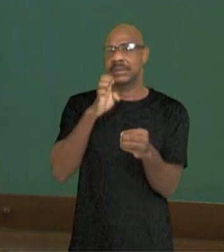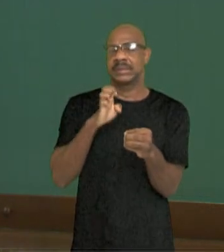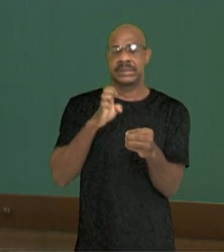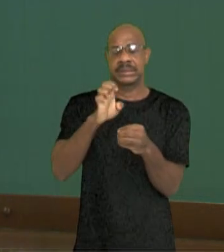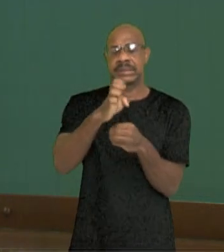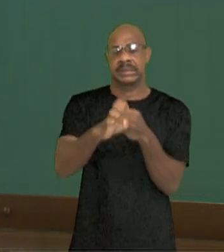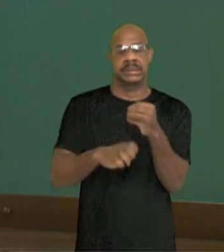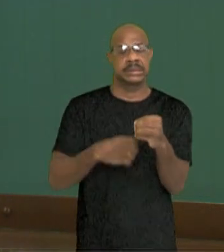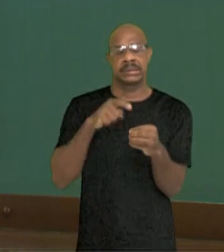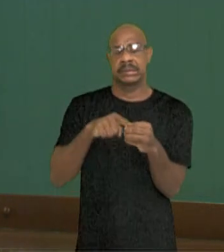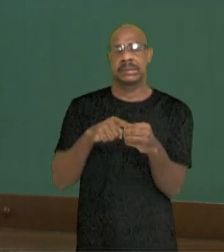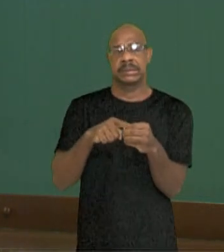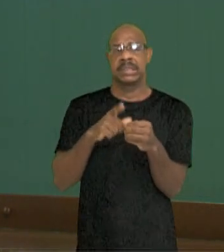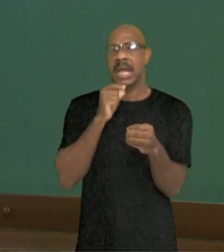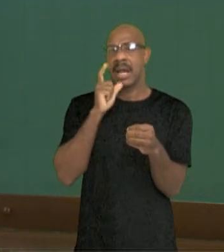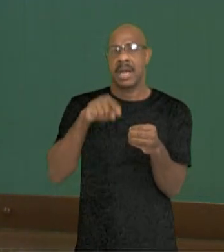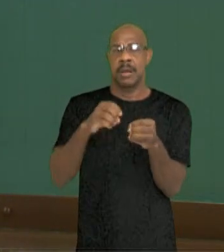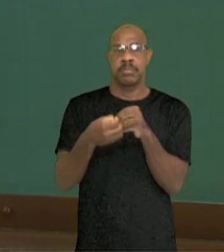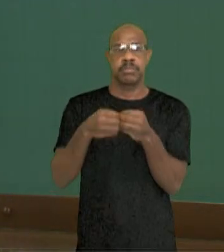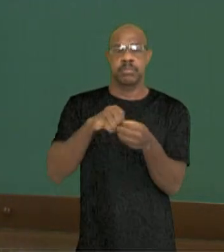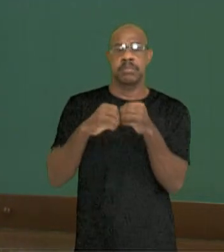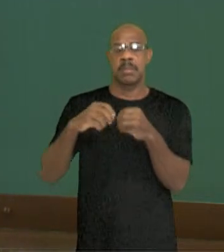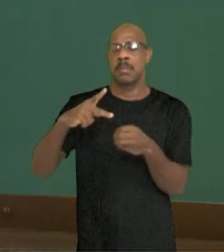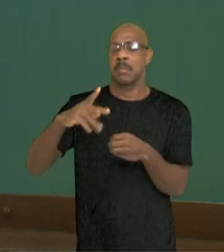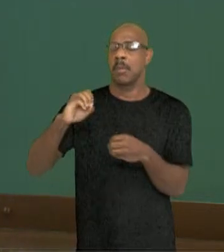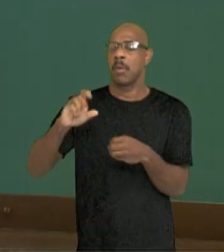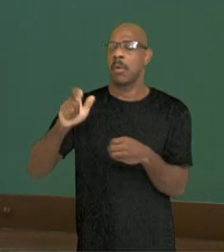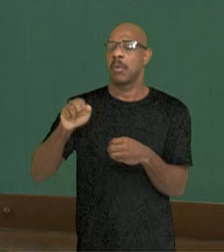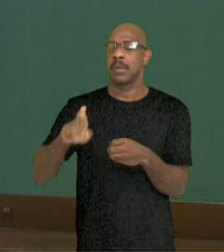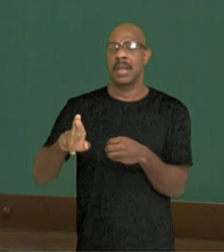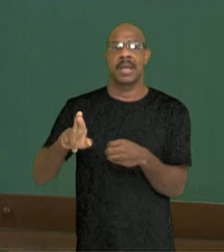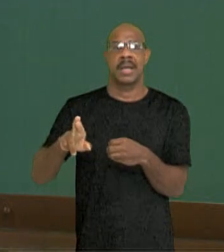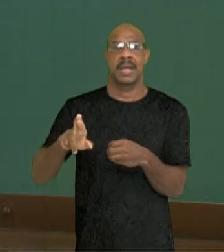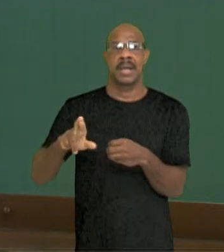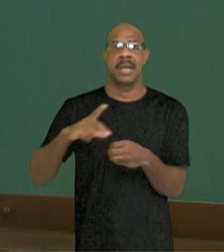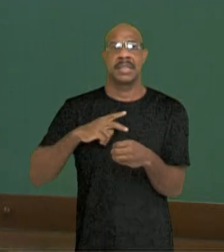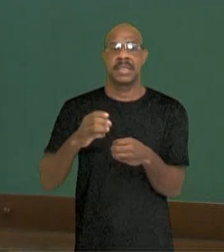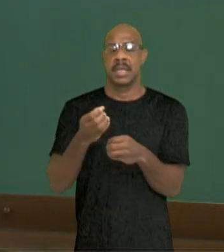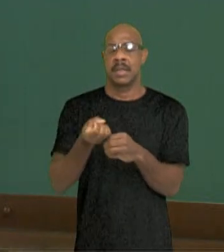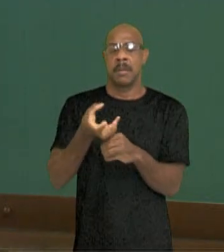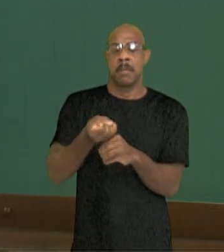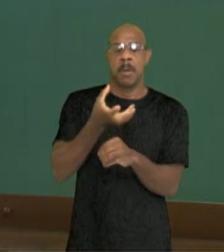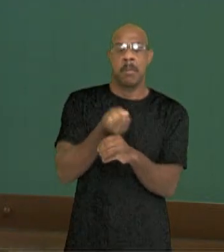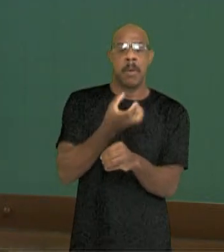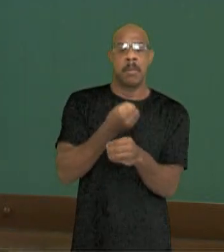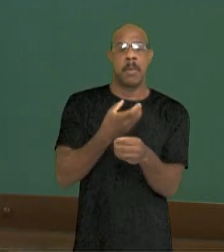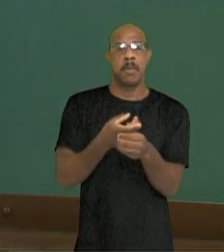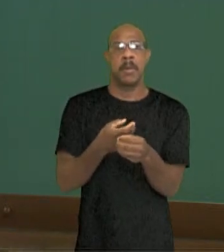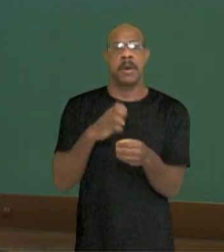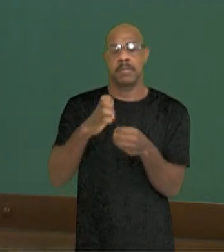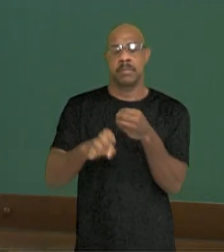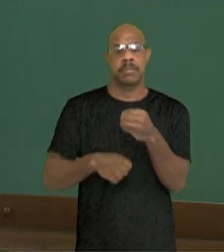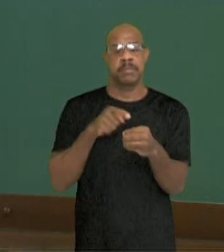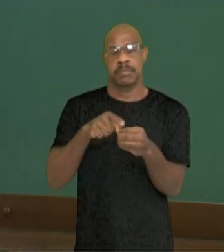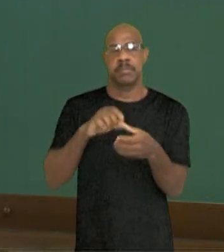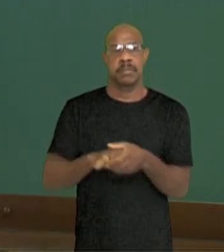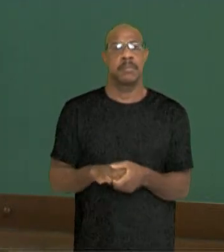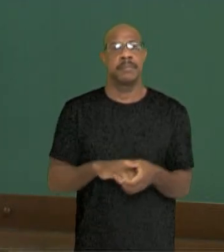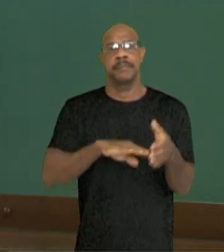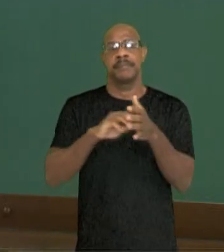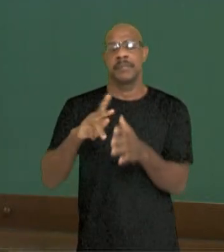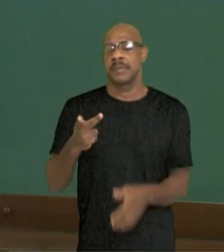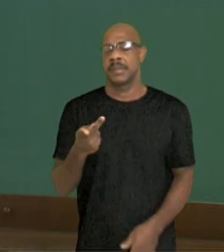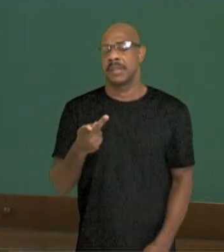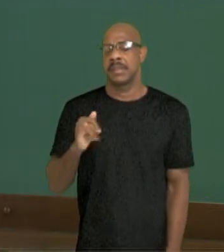A água, ela é uma molécula polar, tem polos elétricos nela. Os